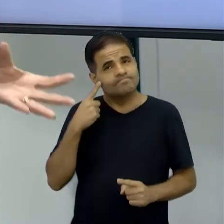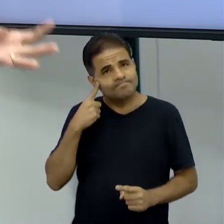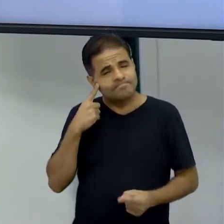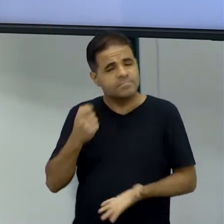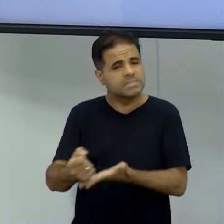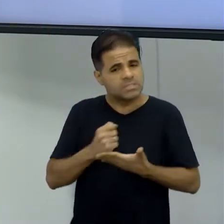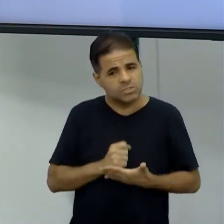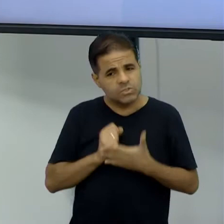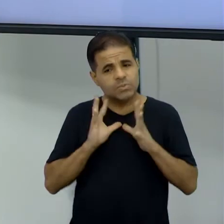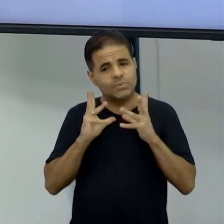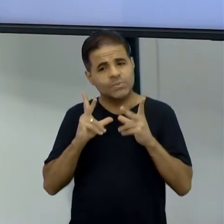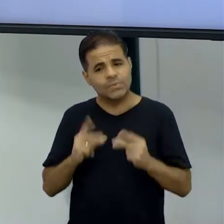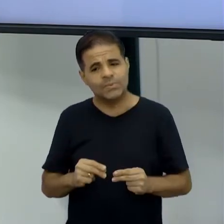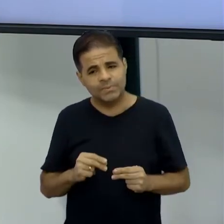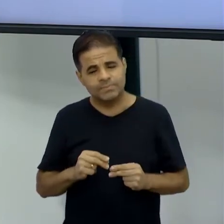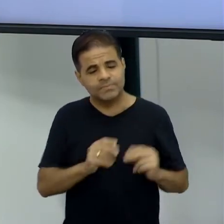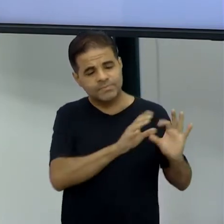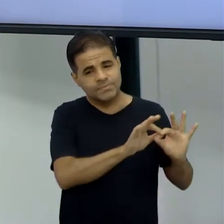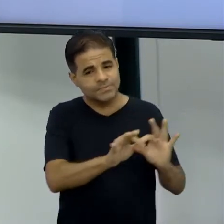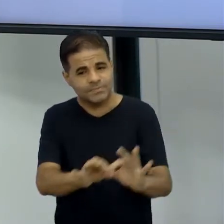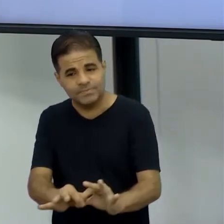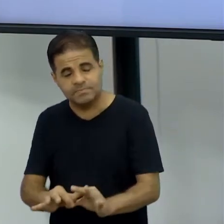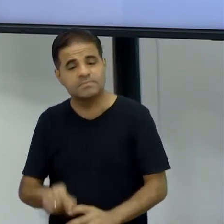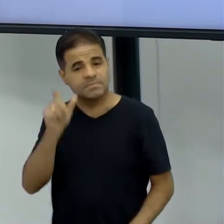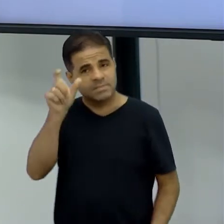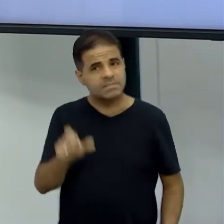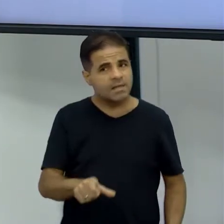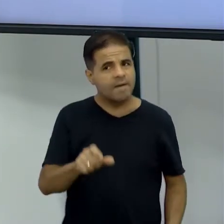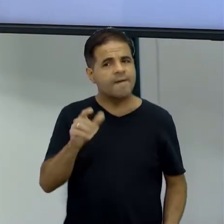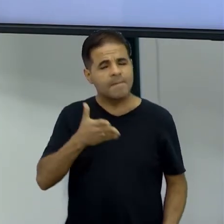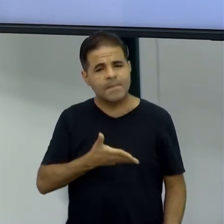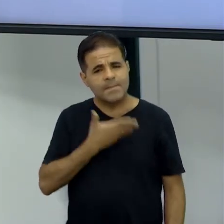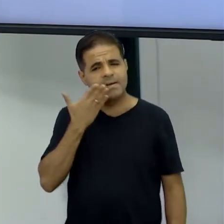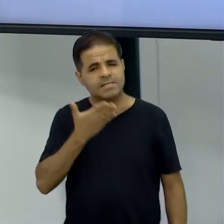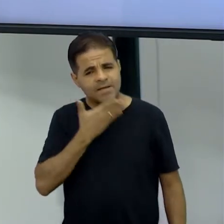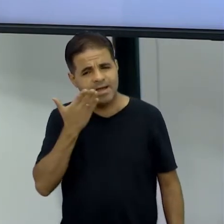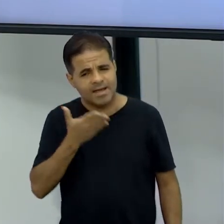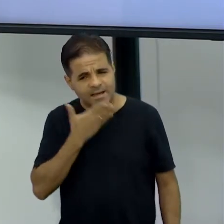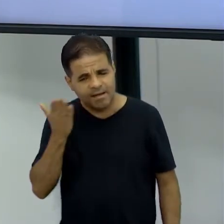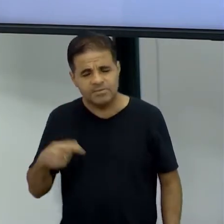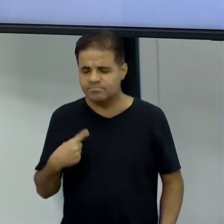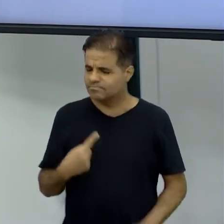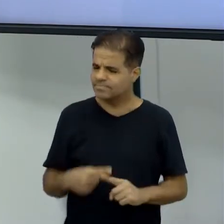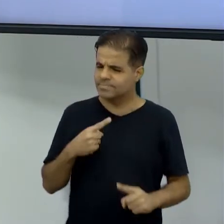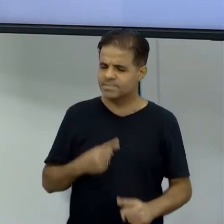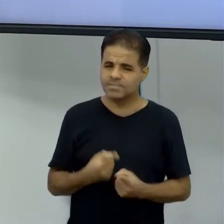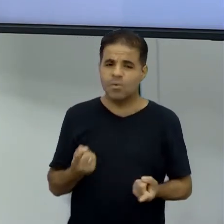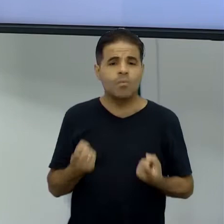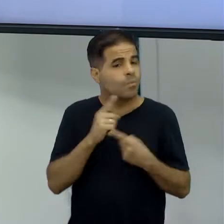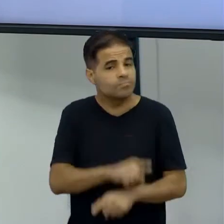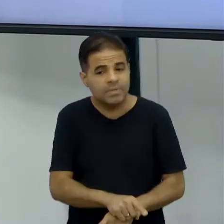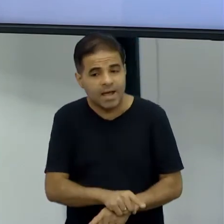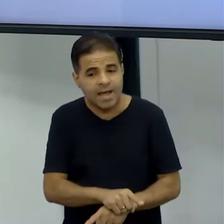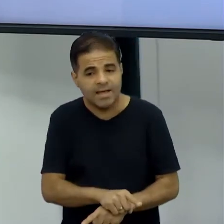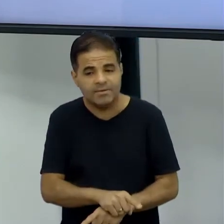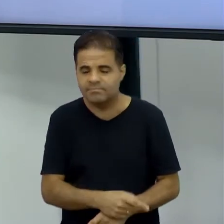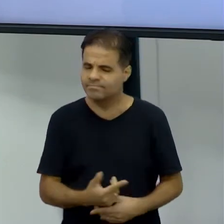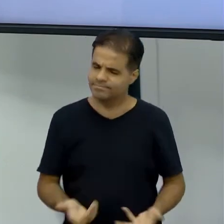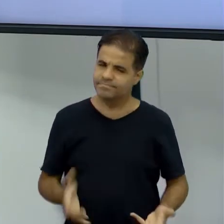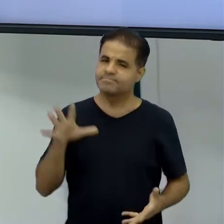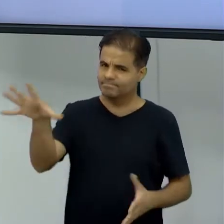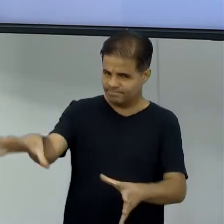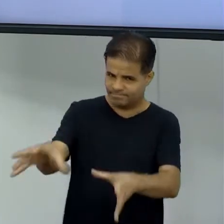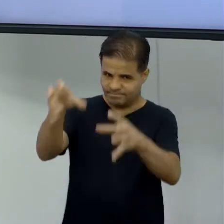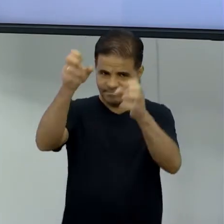trazer todos para o contexto que para ele seria o mais fácil, né? Por que que sempre tem que ser o contrário? Sim. A gente pega o aluno